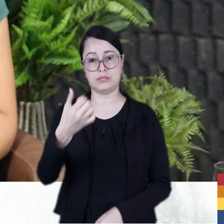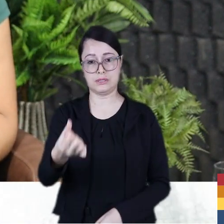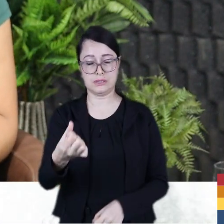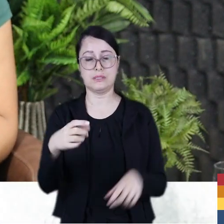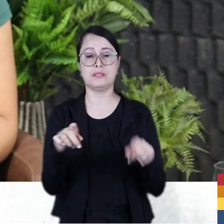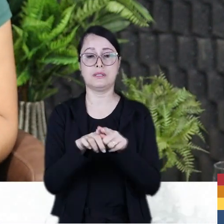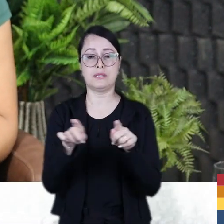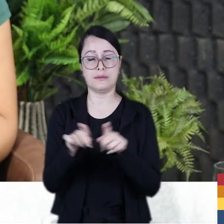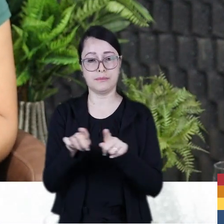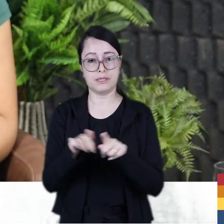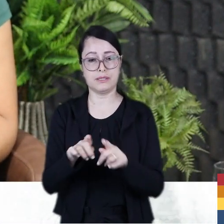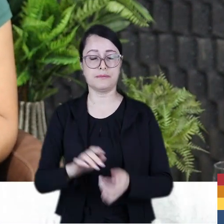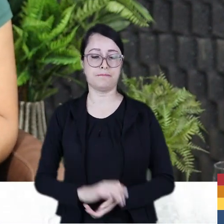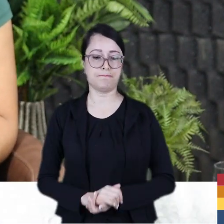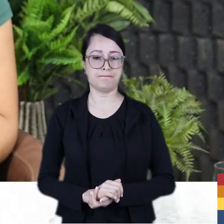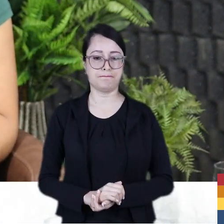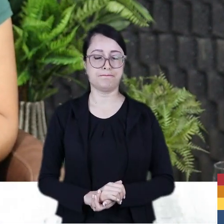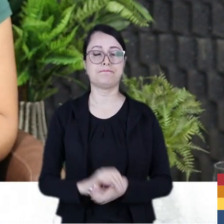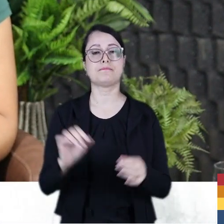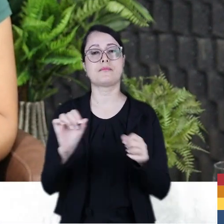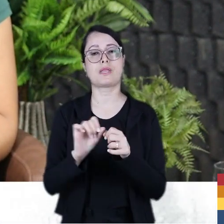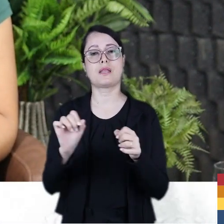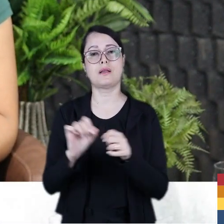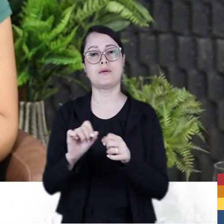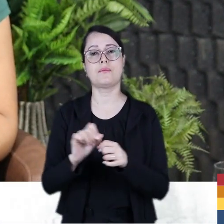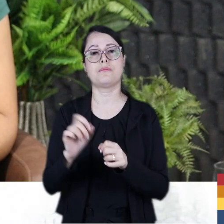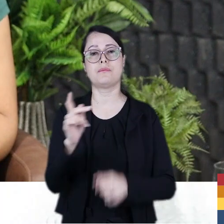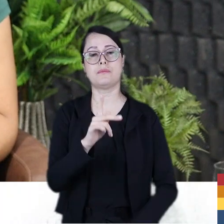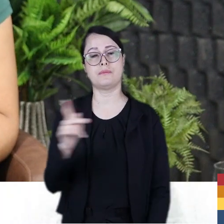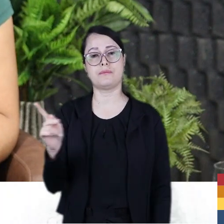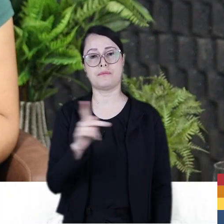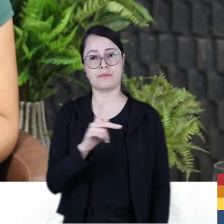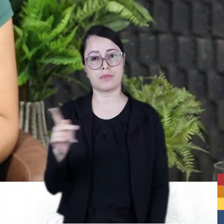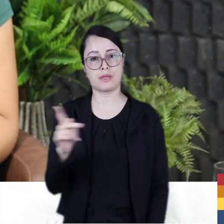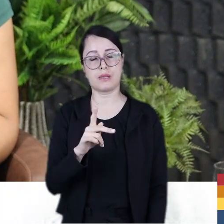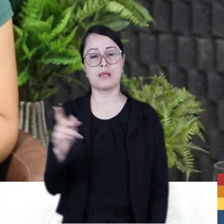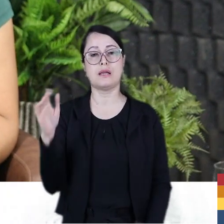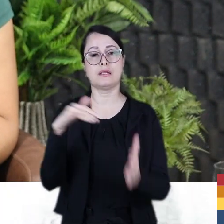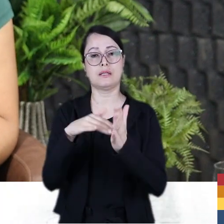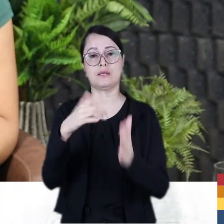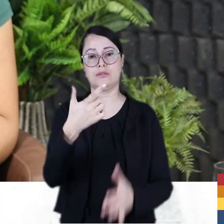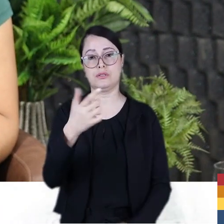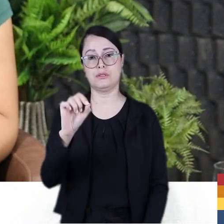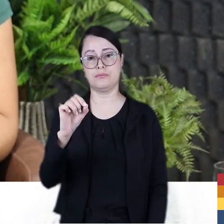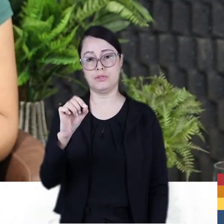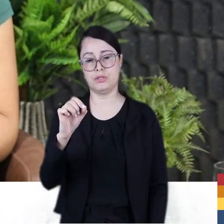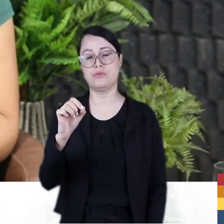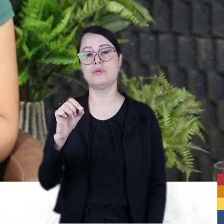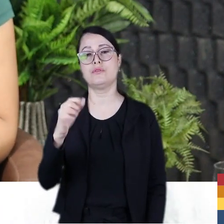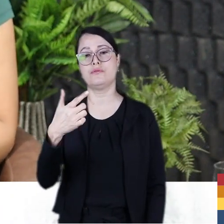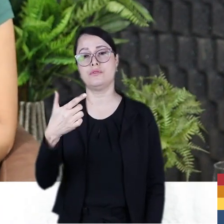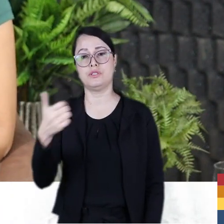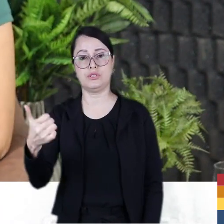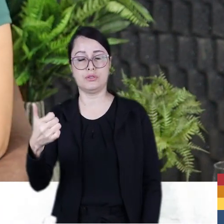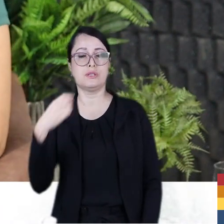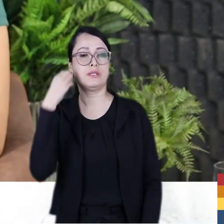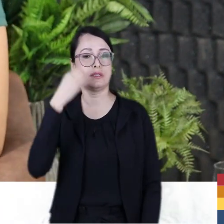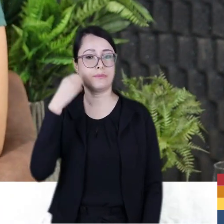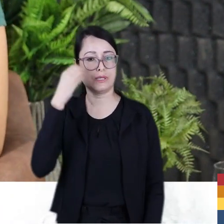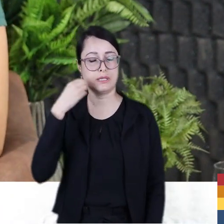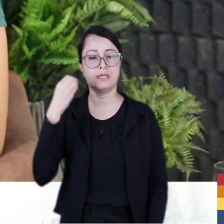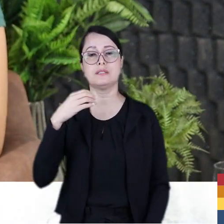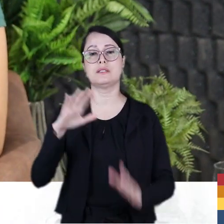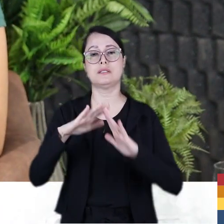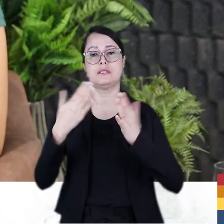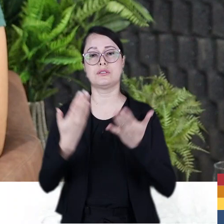e tecnológica pelo Instituto Federal de Educação, IFMA, é bacharel e licenciada em ciências sociais